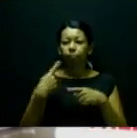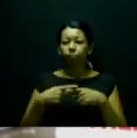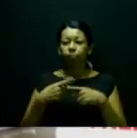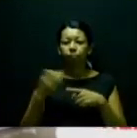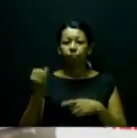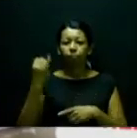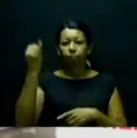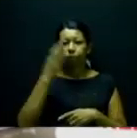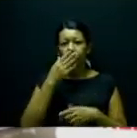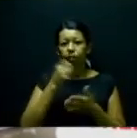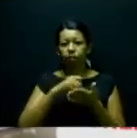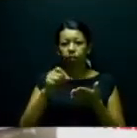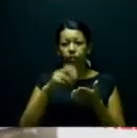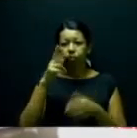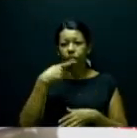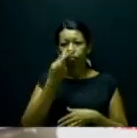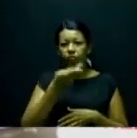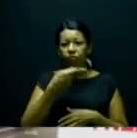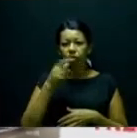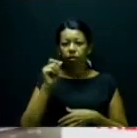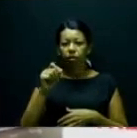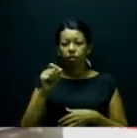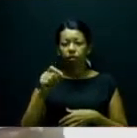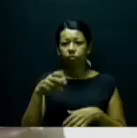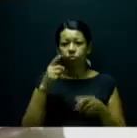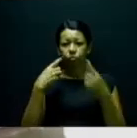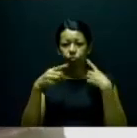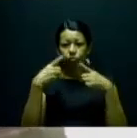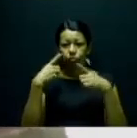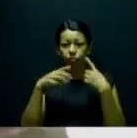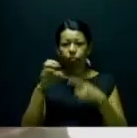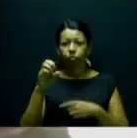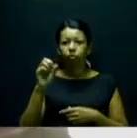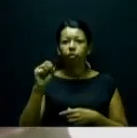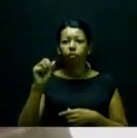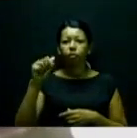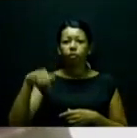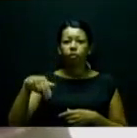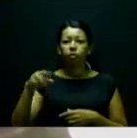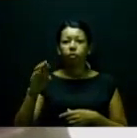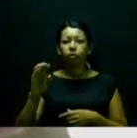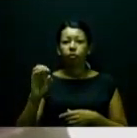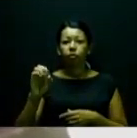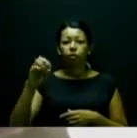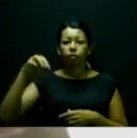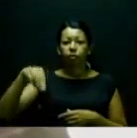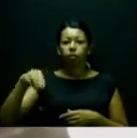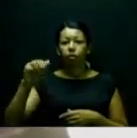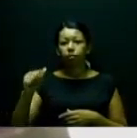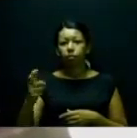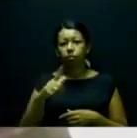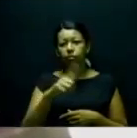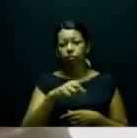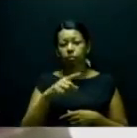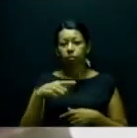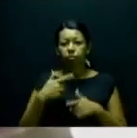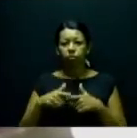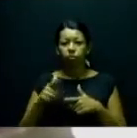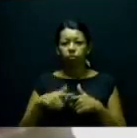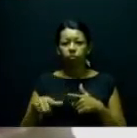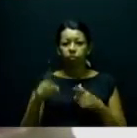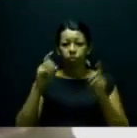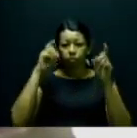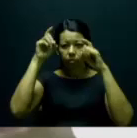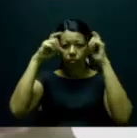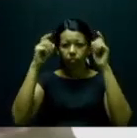do requerimento, quando ele fala da denúncia, do esquema e de uma série de situações que me preocupa,